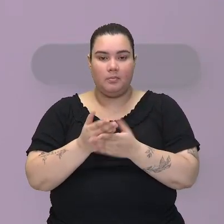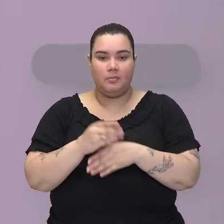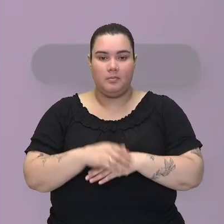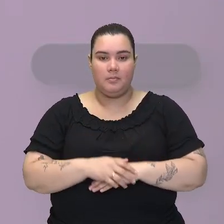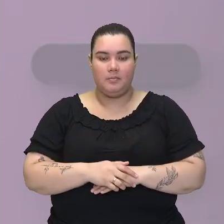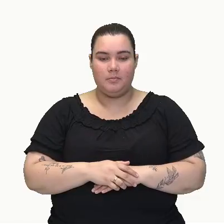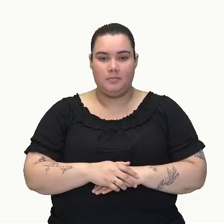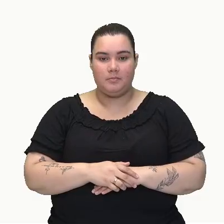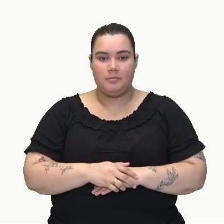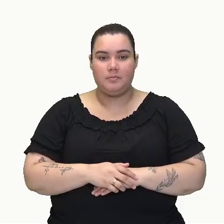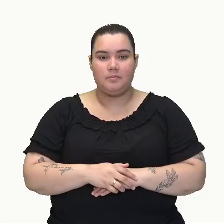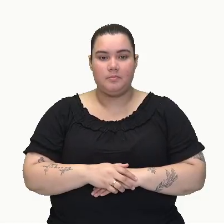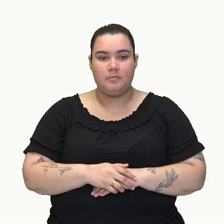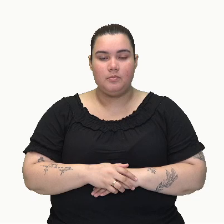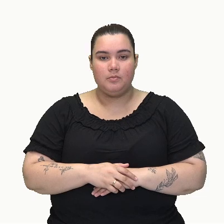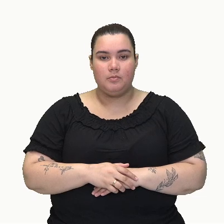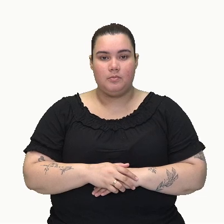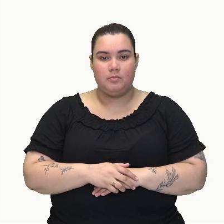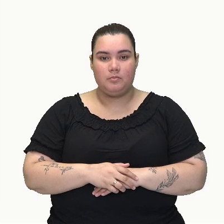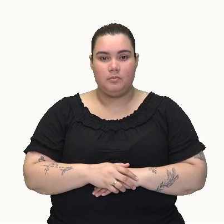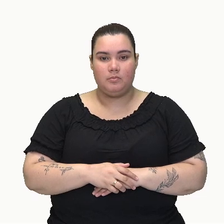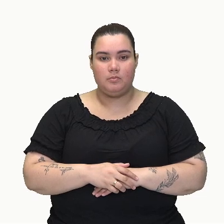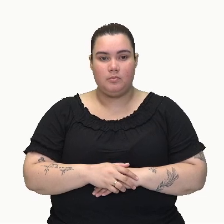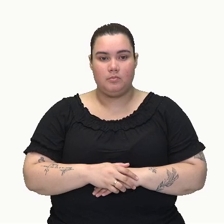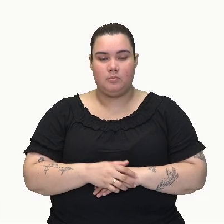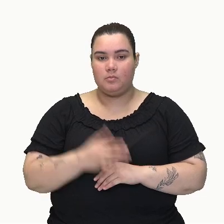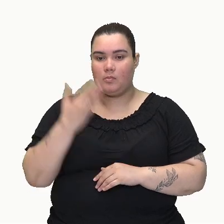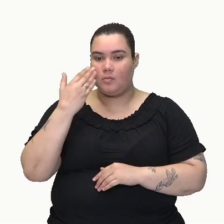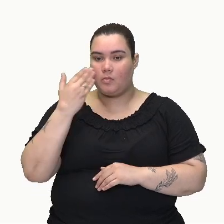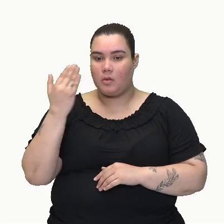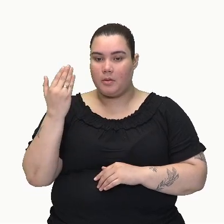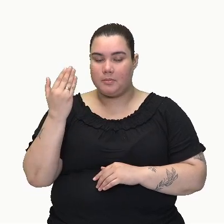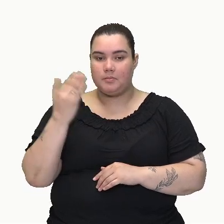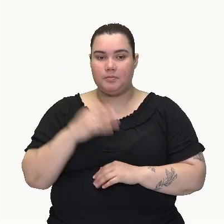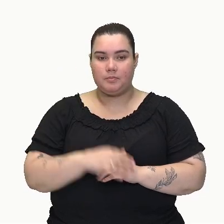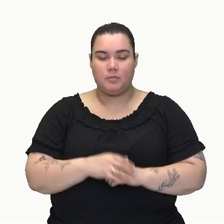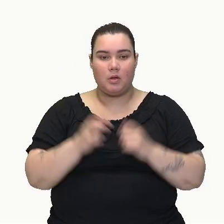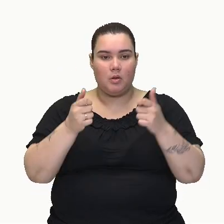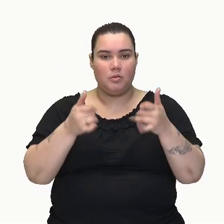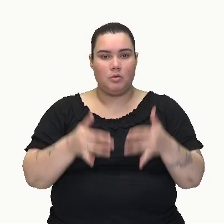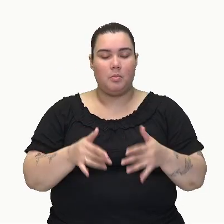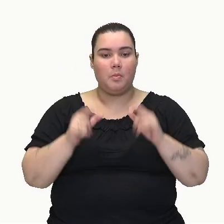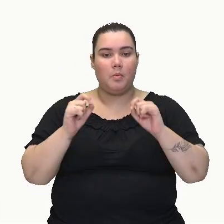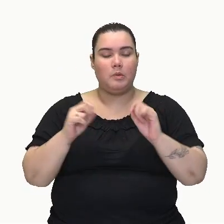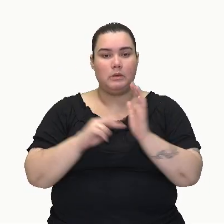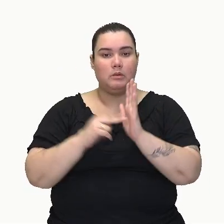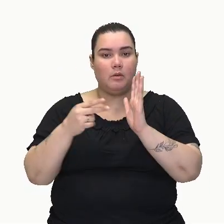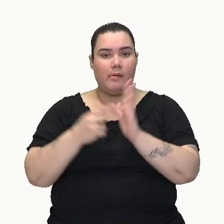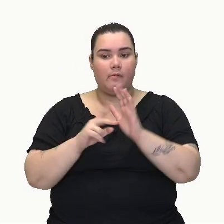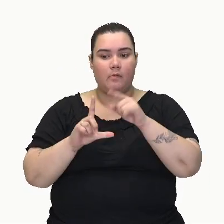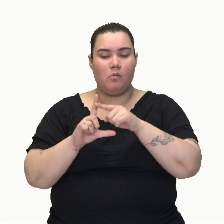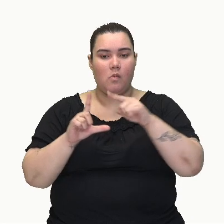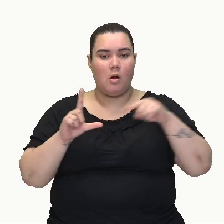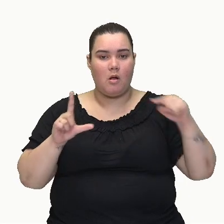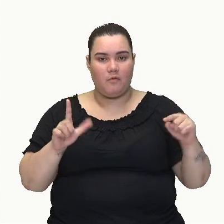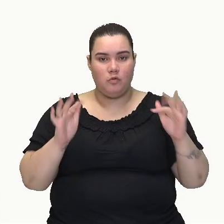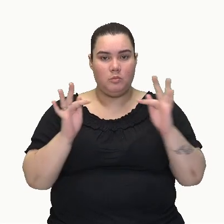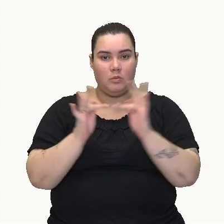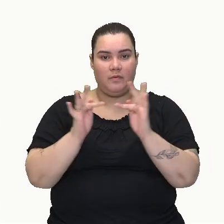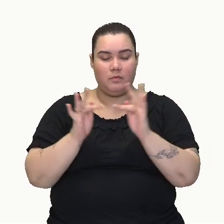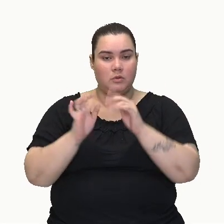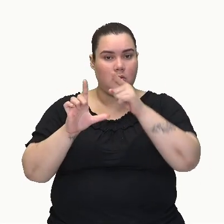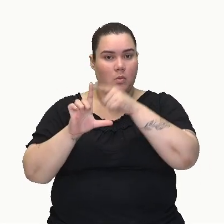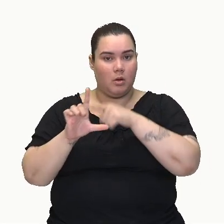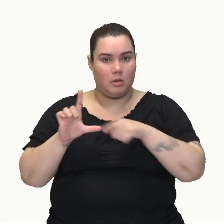nossa primeira cartela. Então, vamos começar aqui com a definição de gráfico de uma função quadrática. Então,